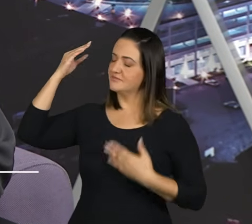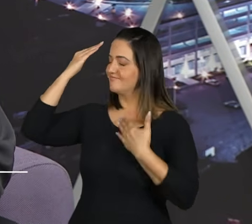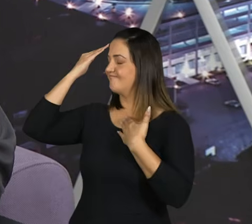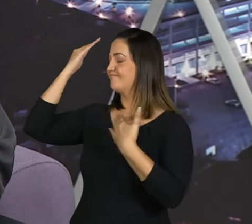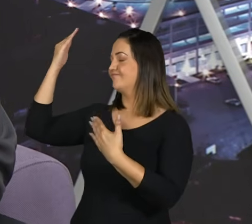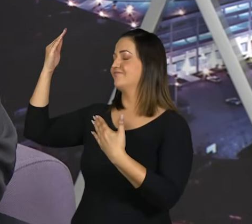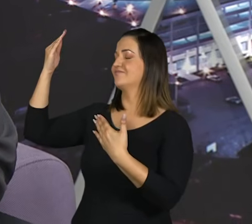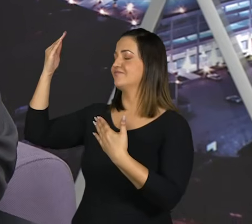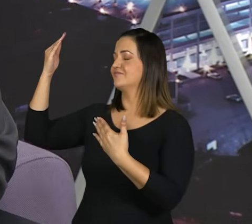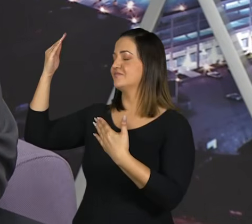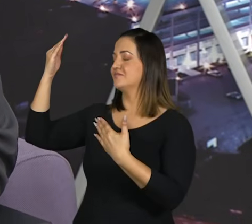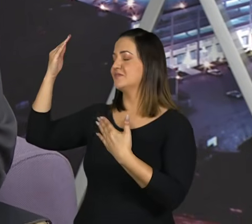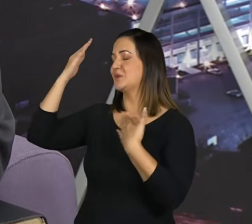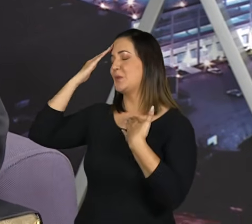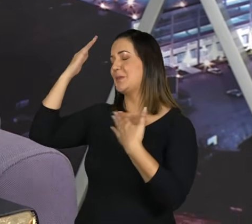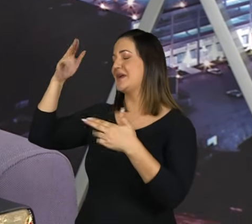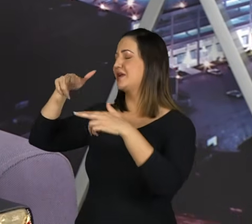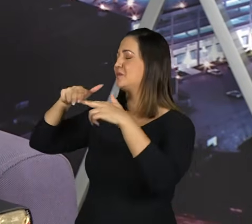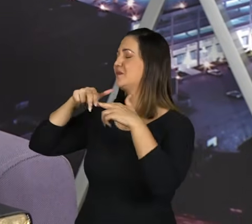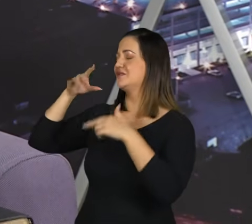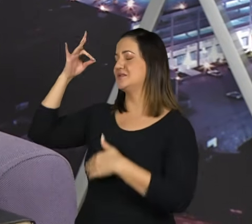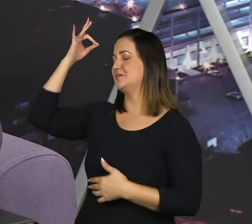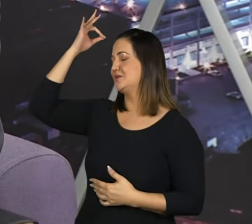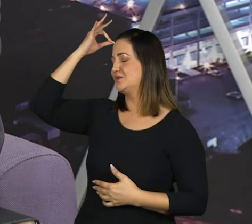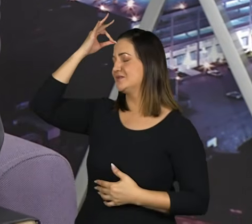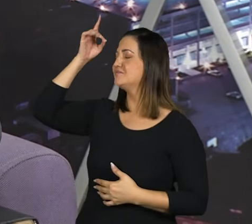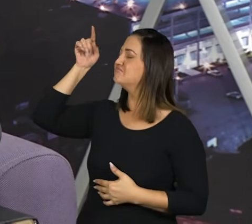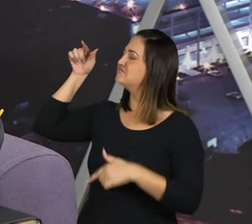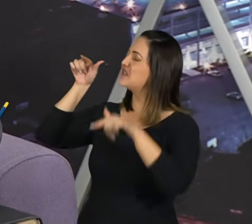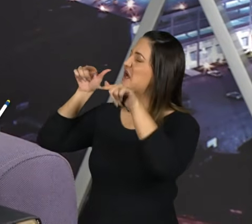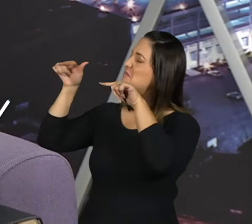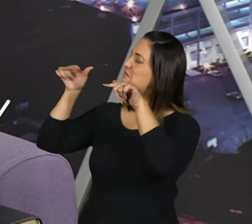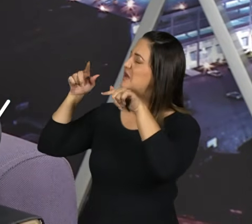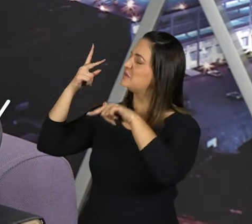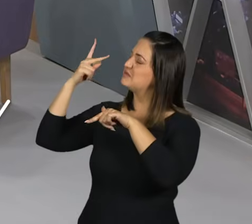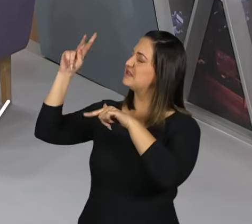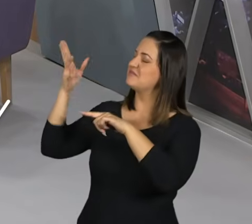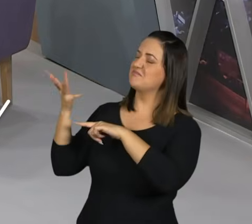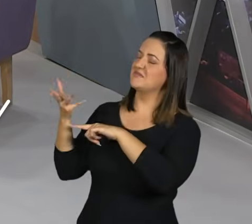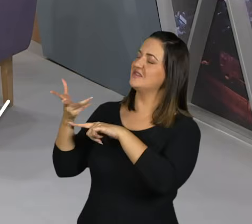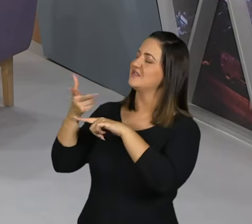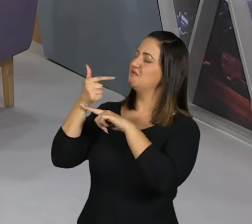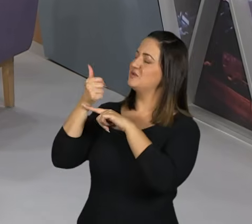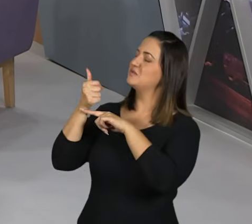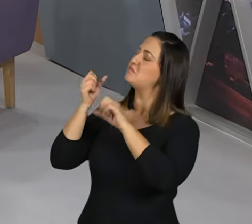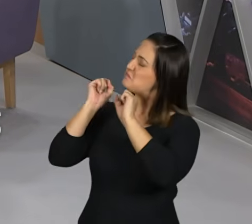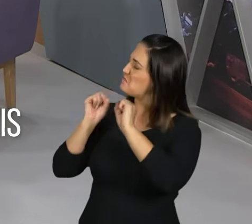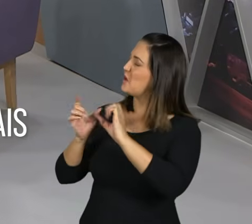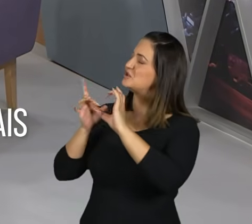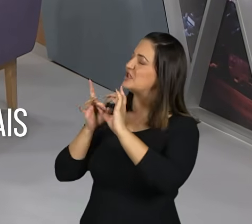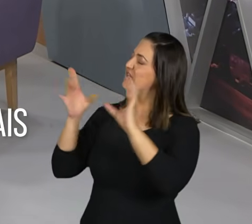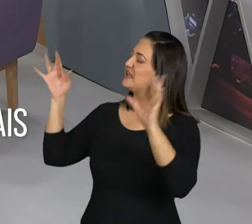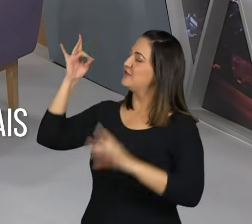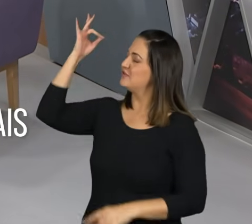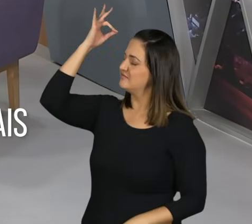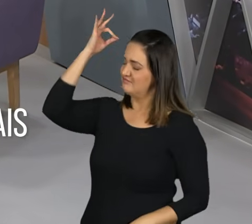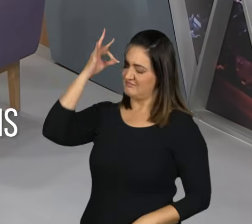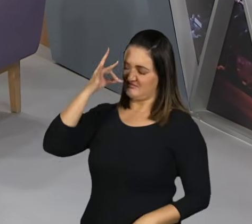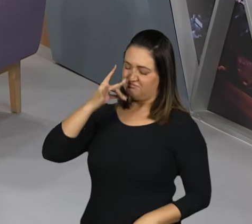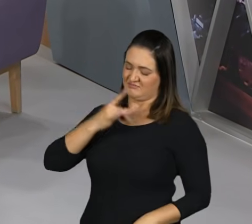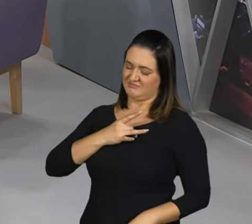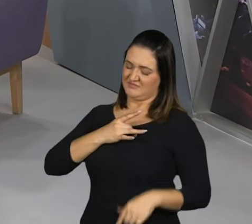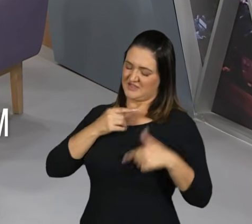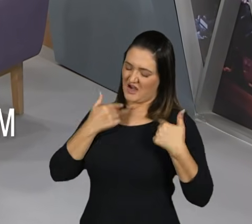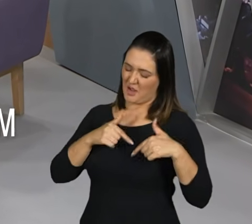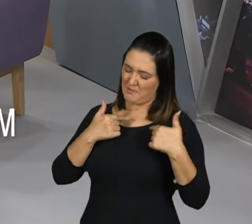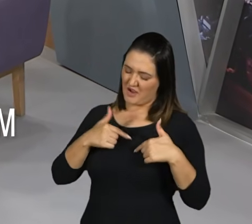Deus, obrigado. Obrigado pelo Espírito Santo, pelo ministério dele. Que o Espírito Santo continue trabalhando em nosso